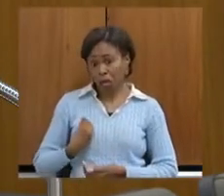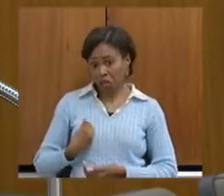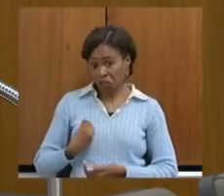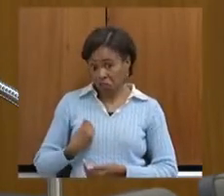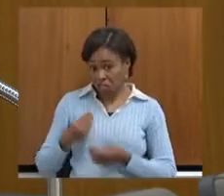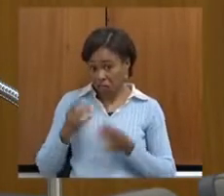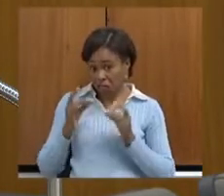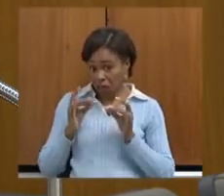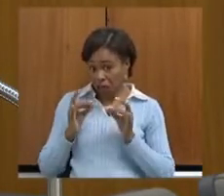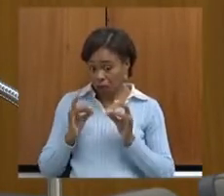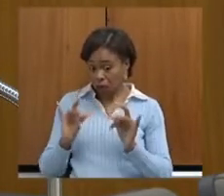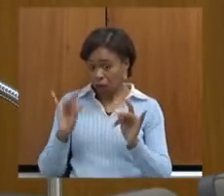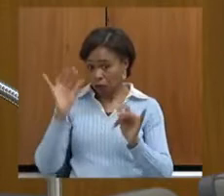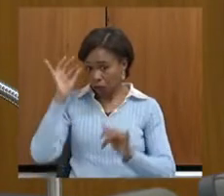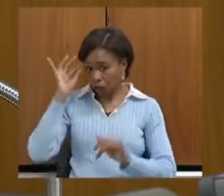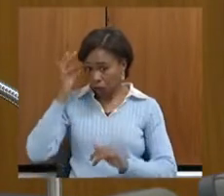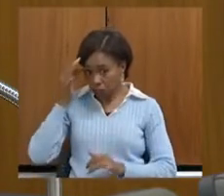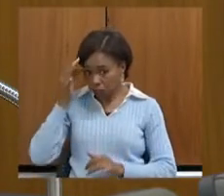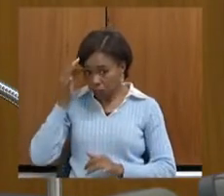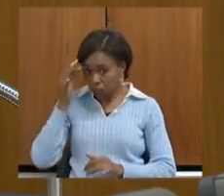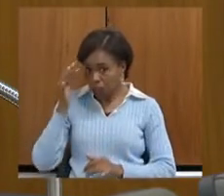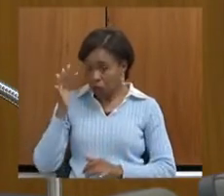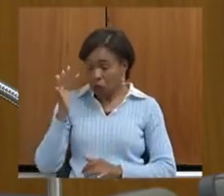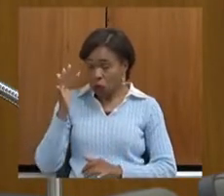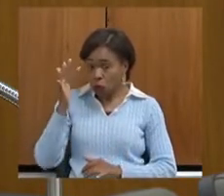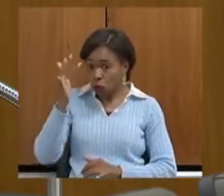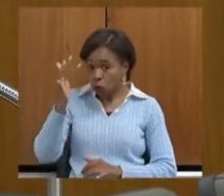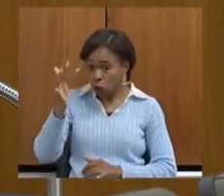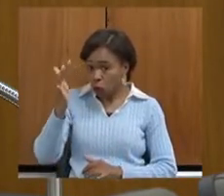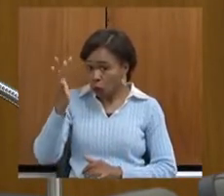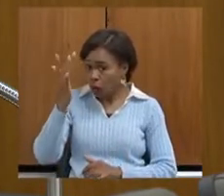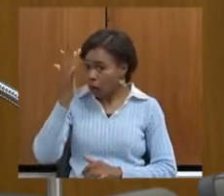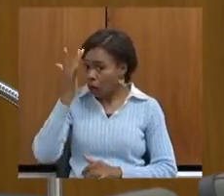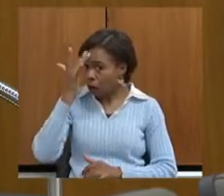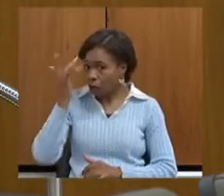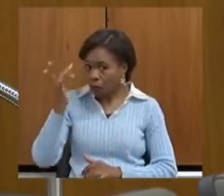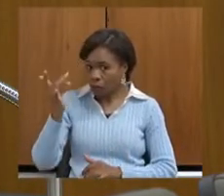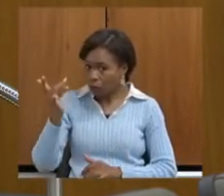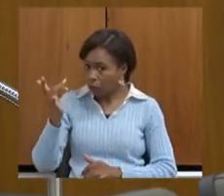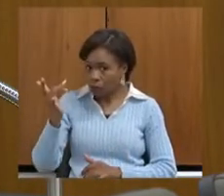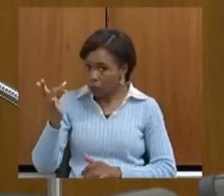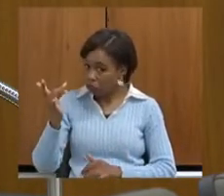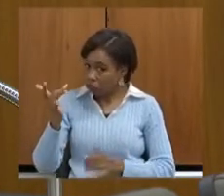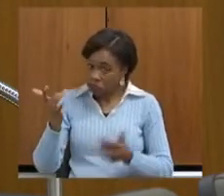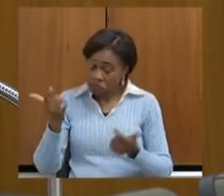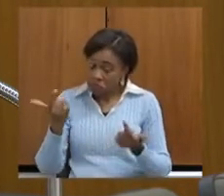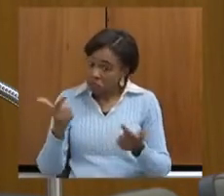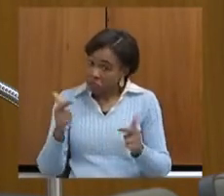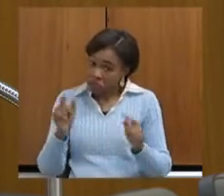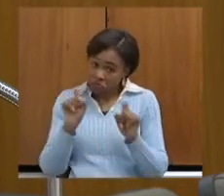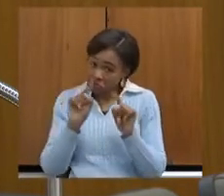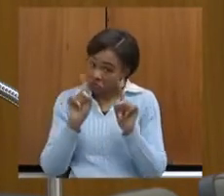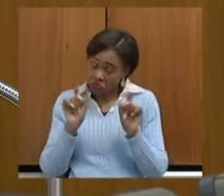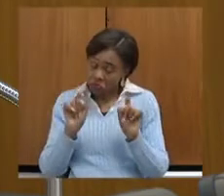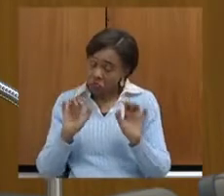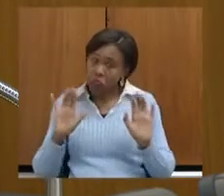viu gente o amanhã não existe nessas condições